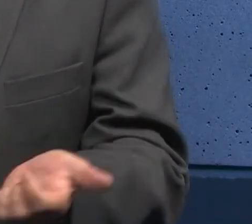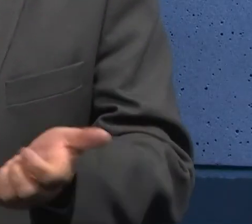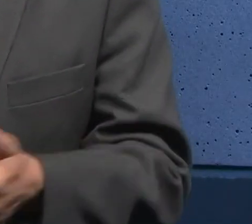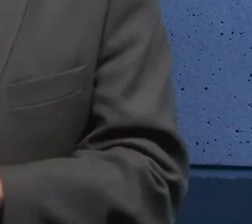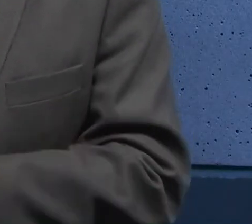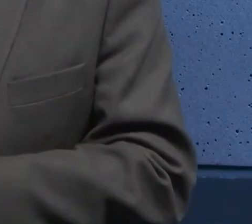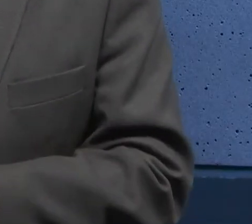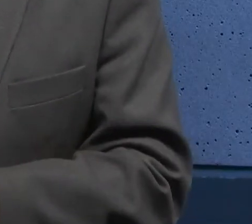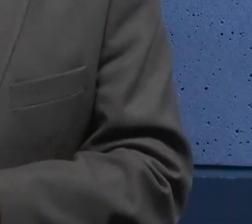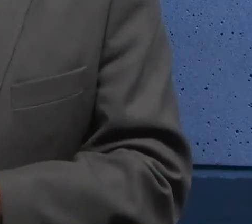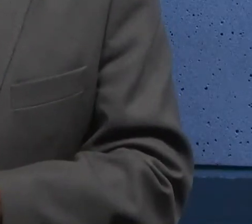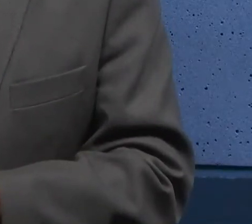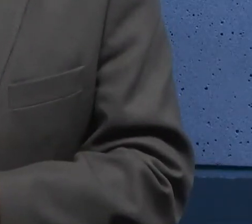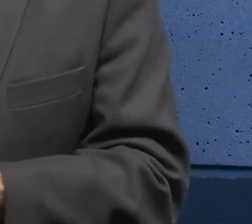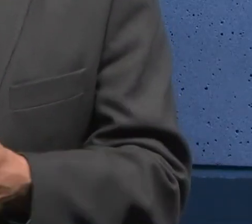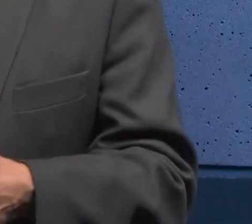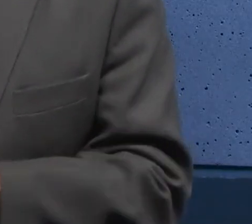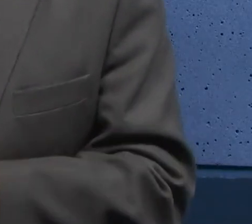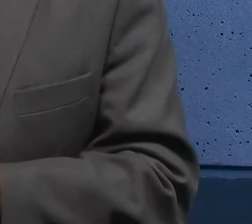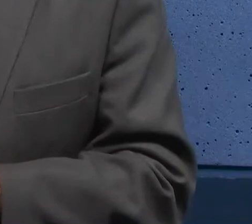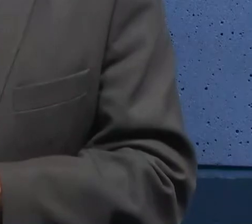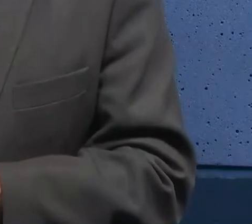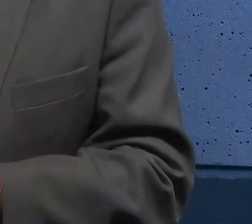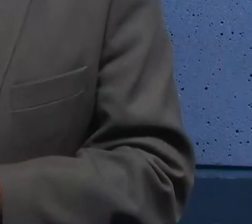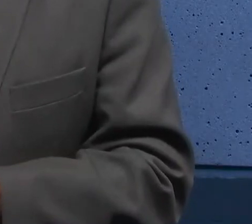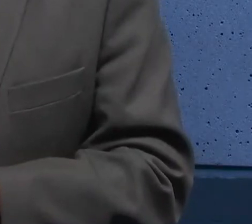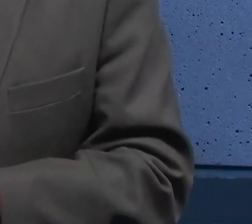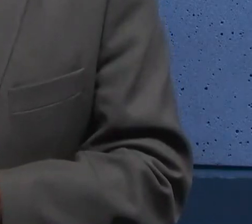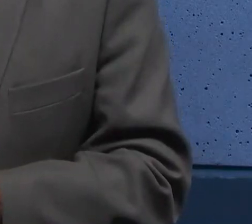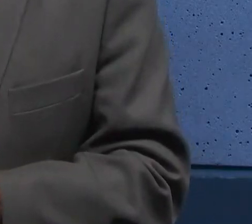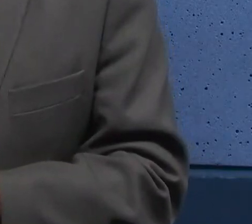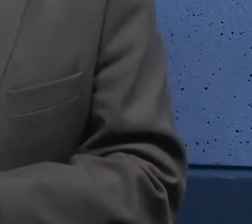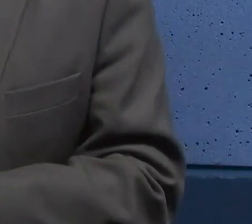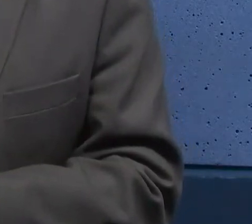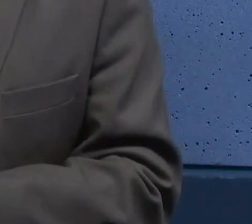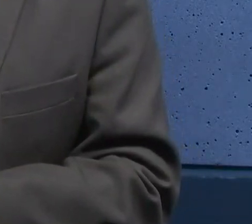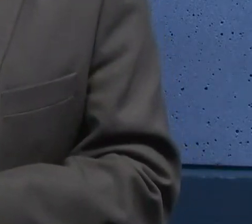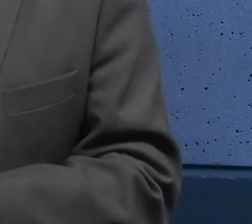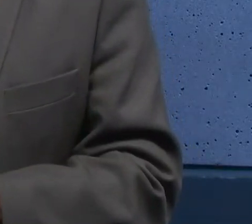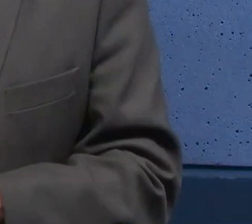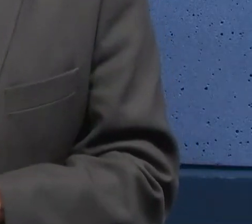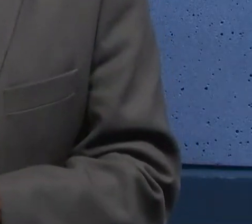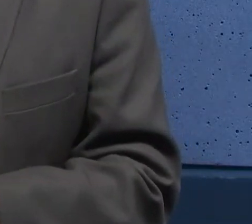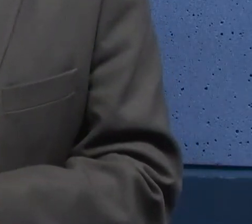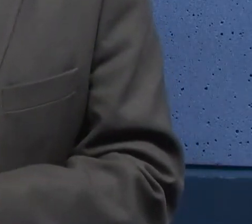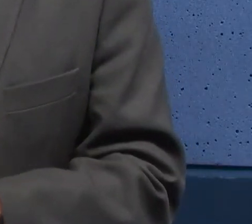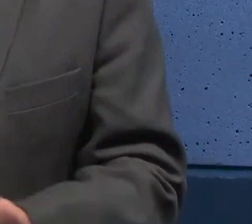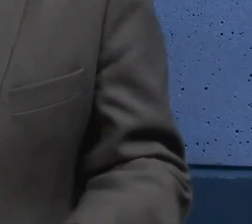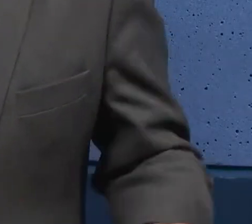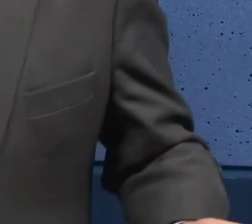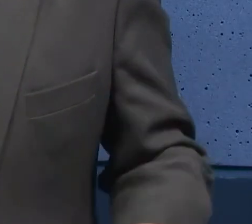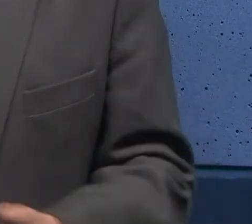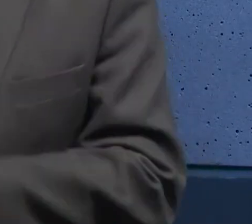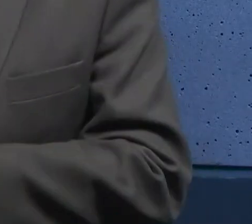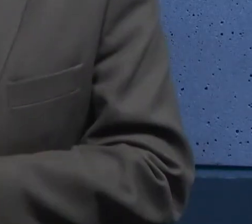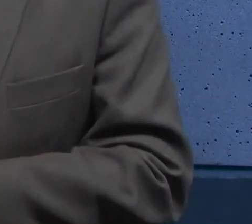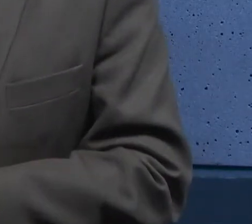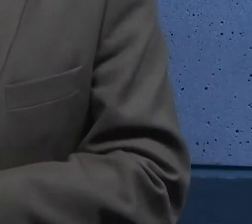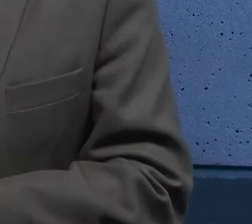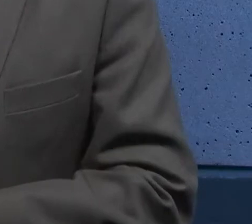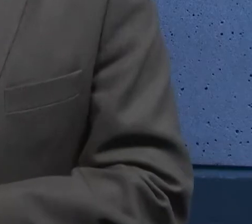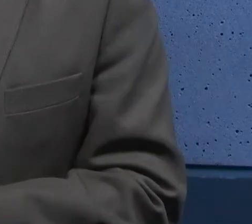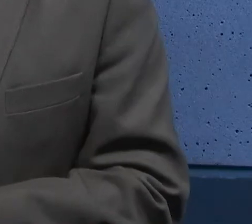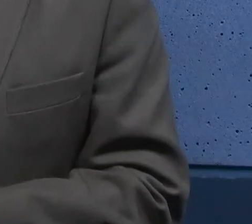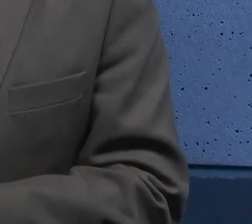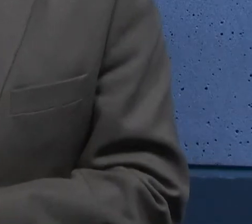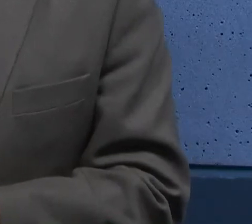espero que as pessoas consigam acessar esse meu INSS, sem dúvida alguma, eu acho